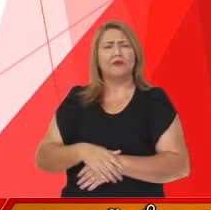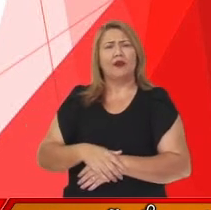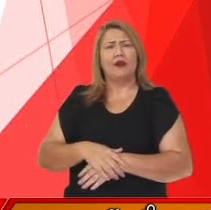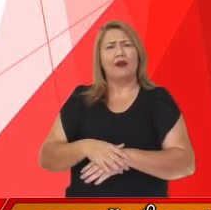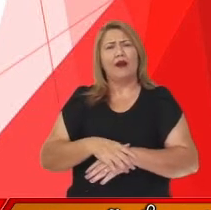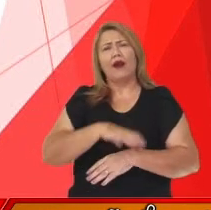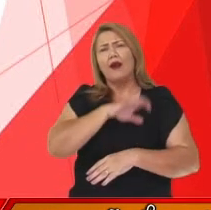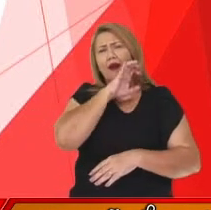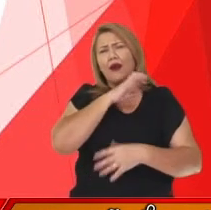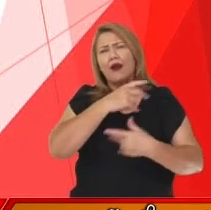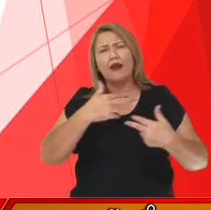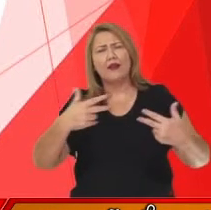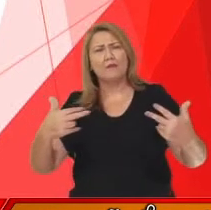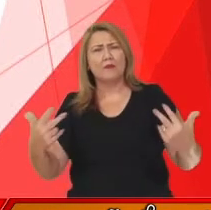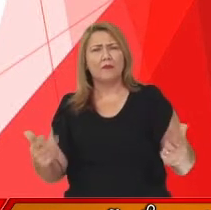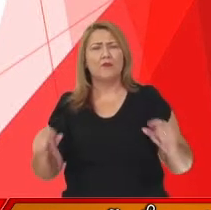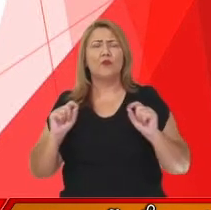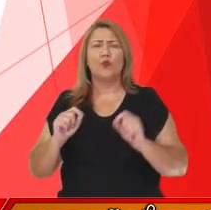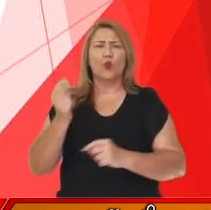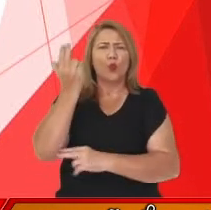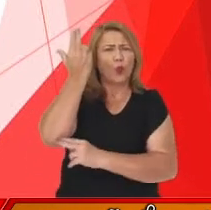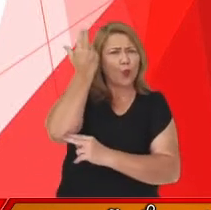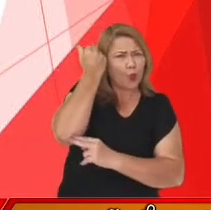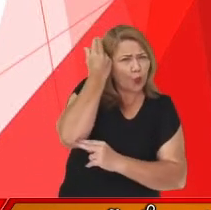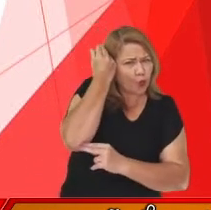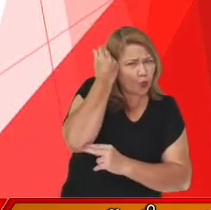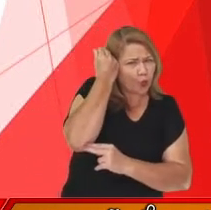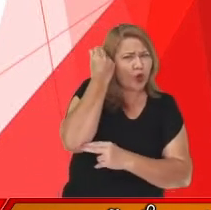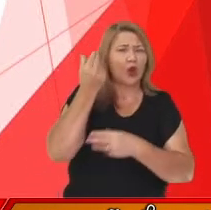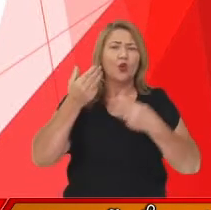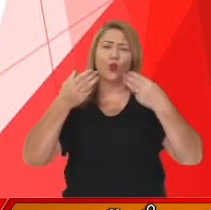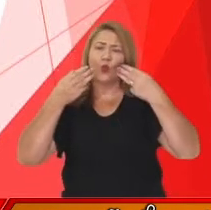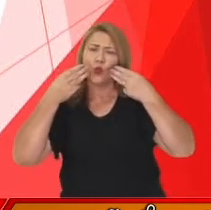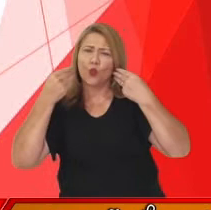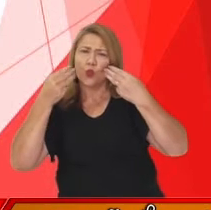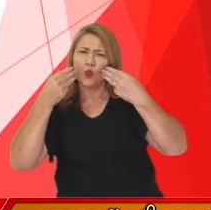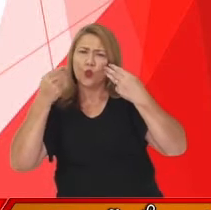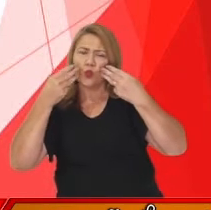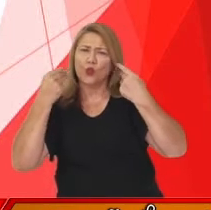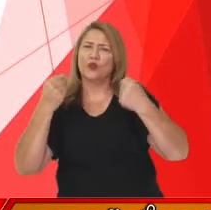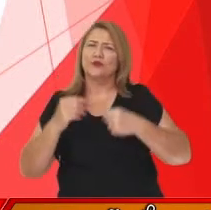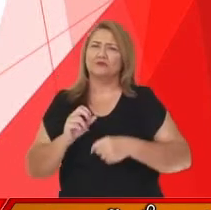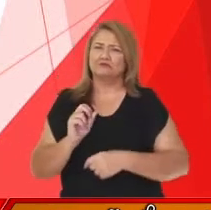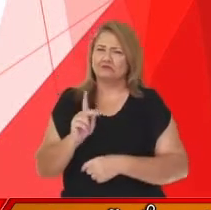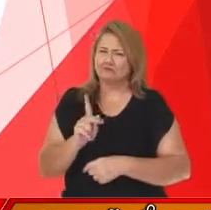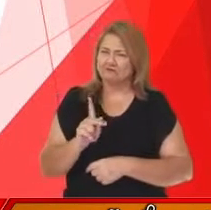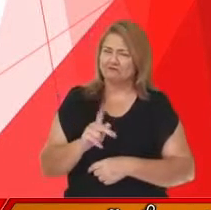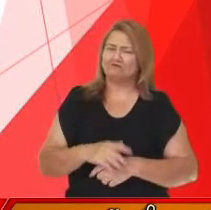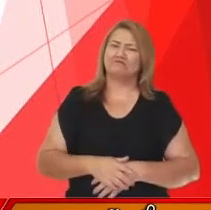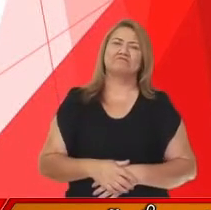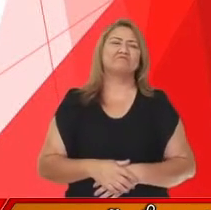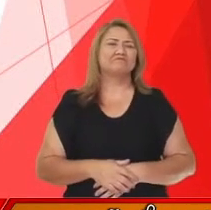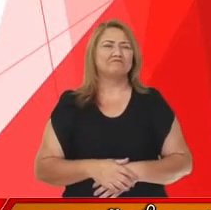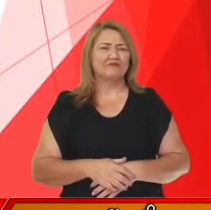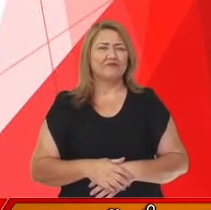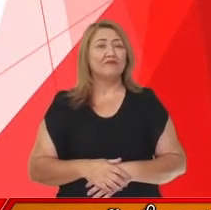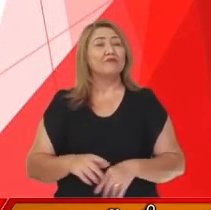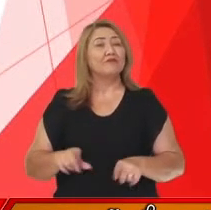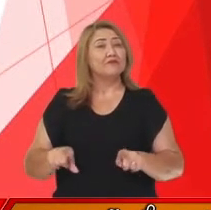fauna composta por coelhos e raposas Ok legal